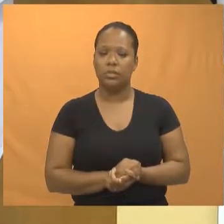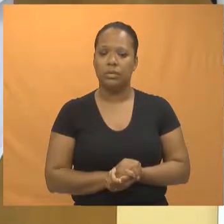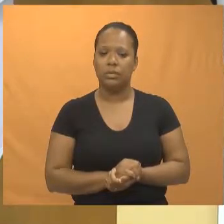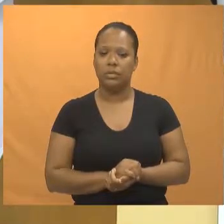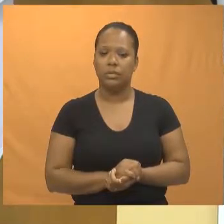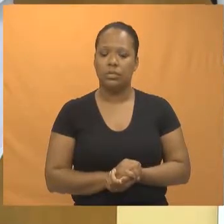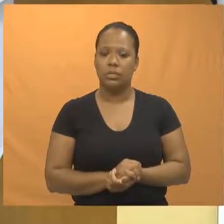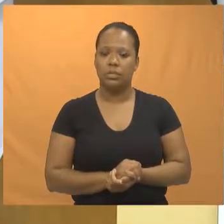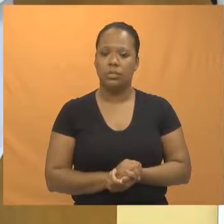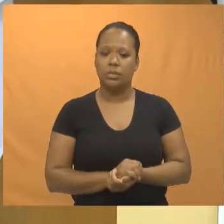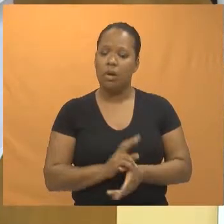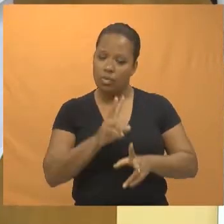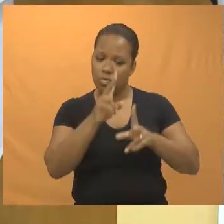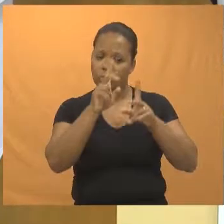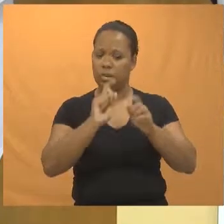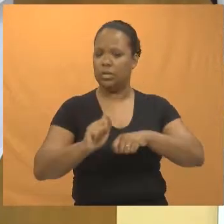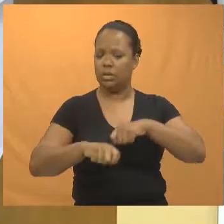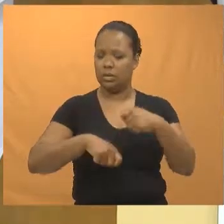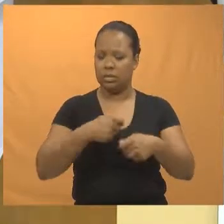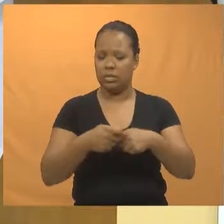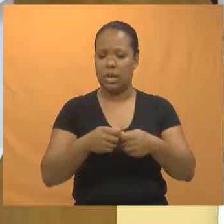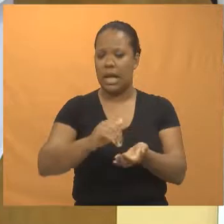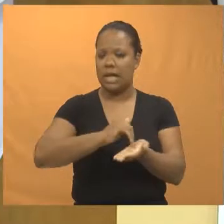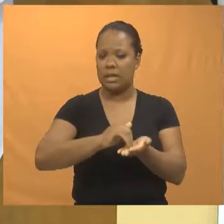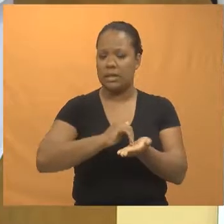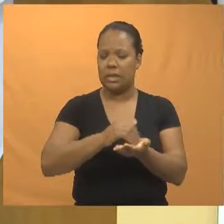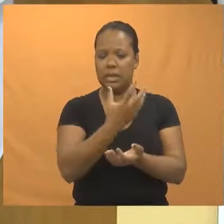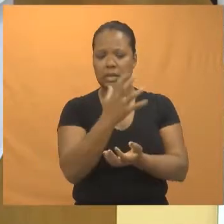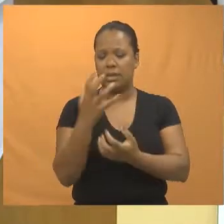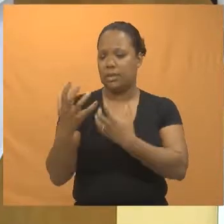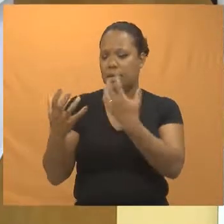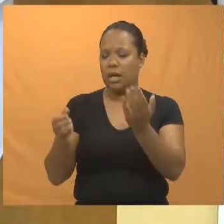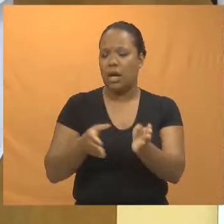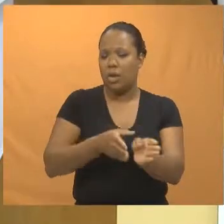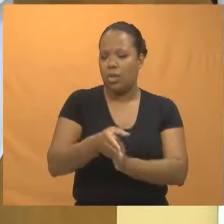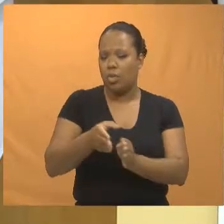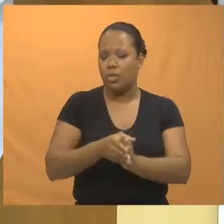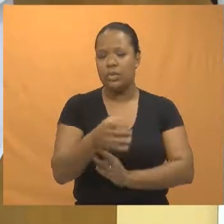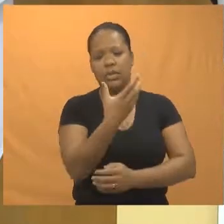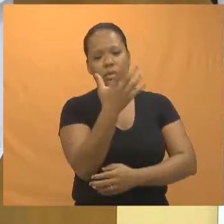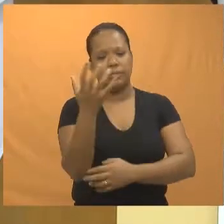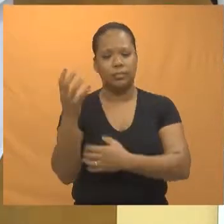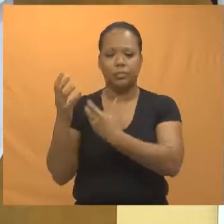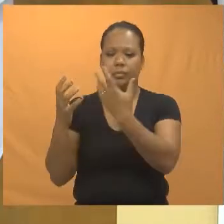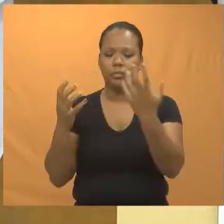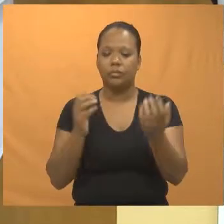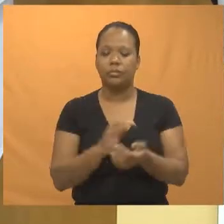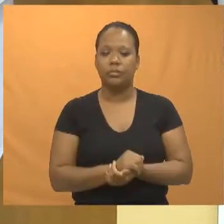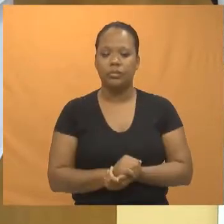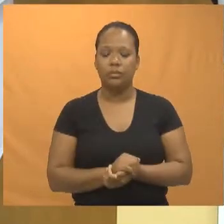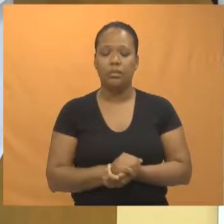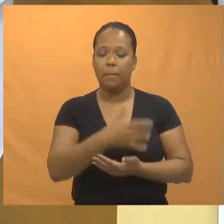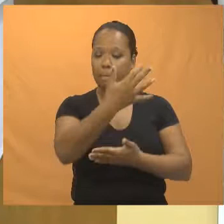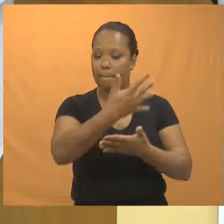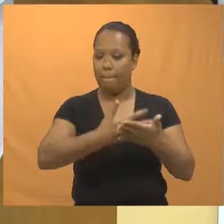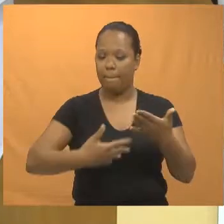de suas estruturas administrativas, como a Secretaria de Meio Ambiente e o Conselho Municipal do Meio Ambiente, seja